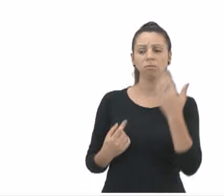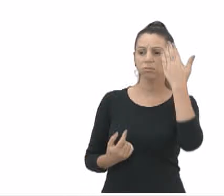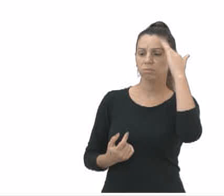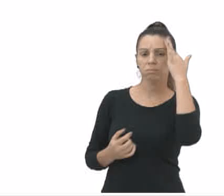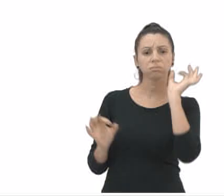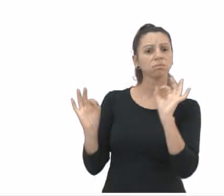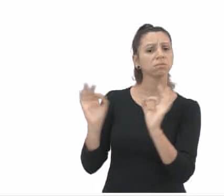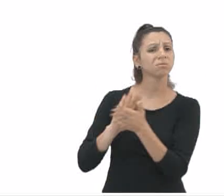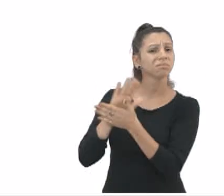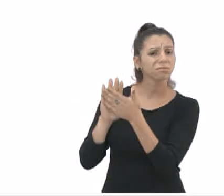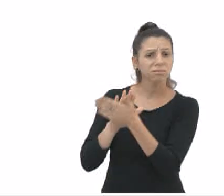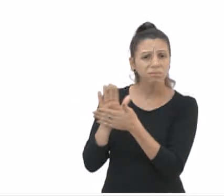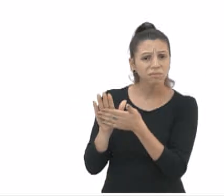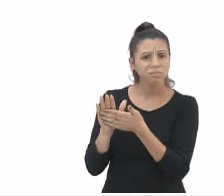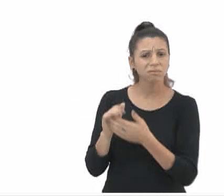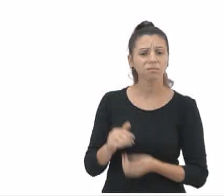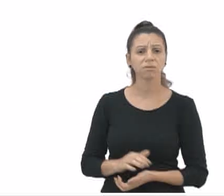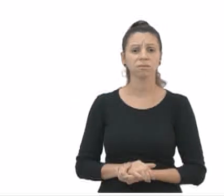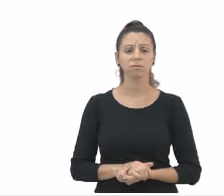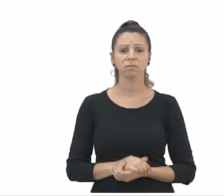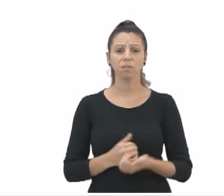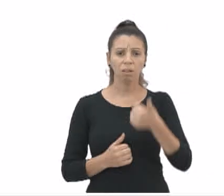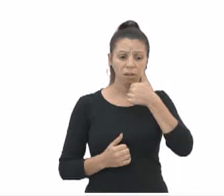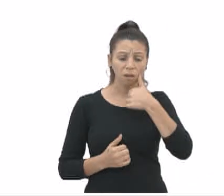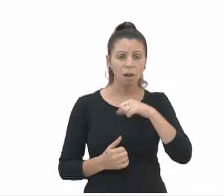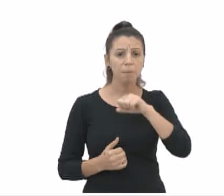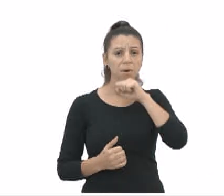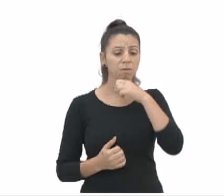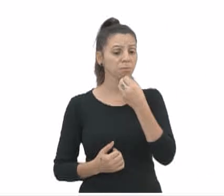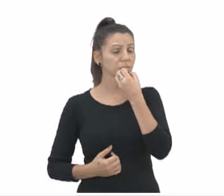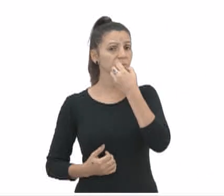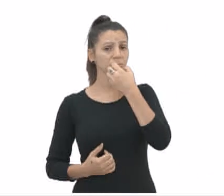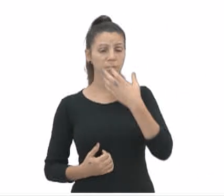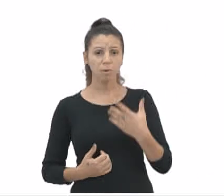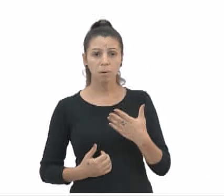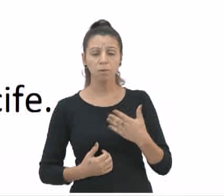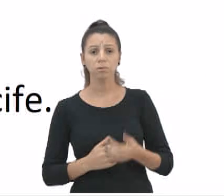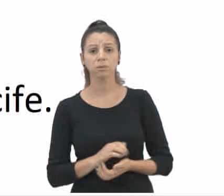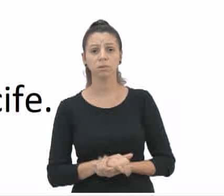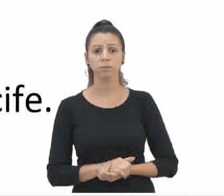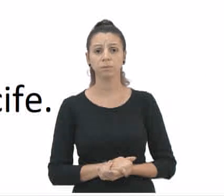entendendo. Até que essa mãe boa